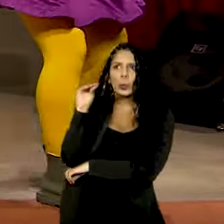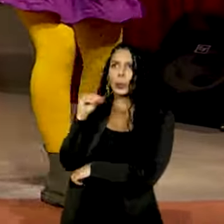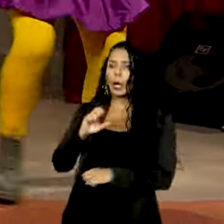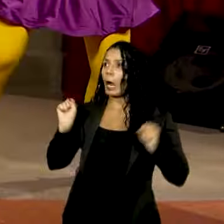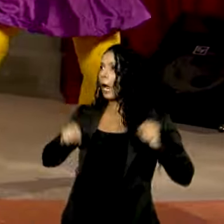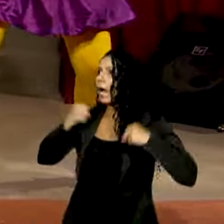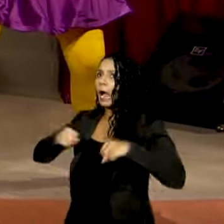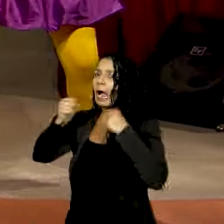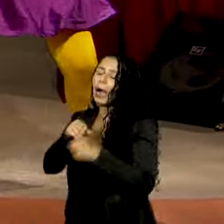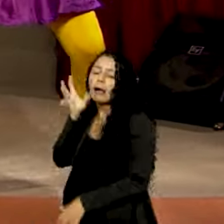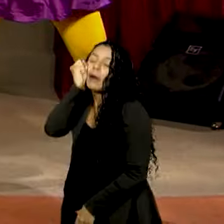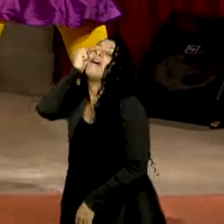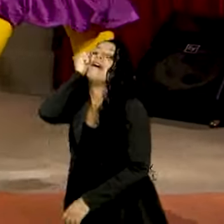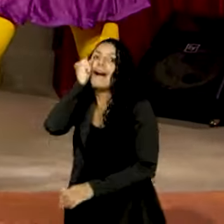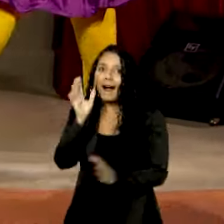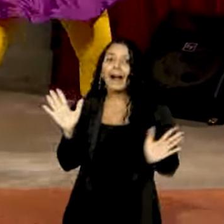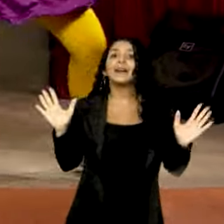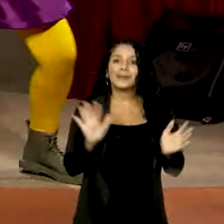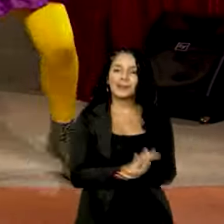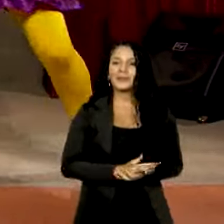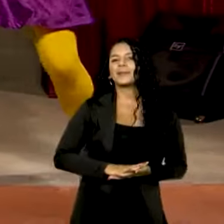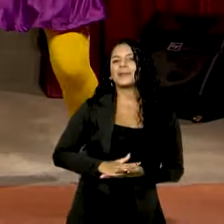corria logo pro meu quarto.